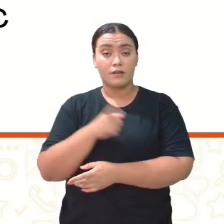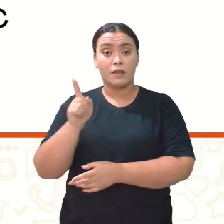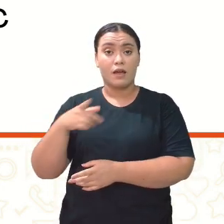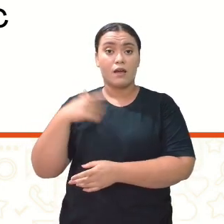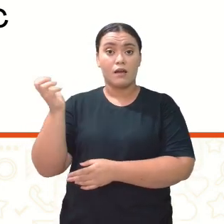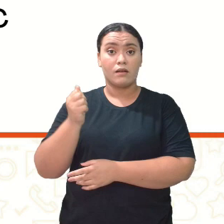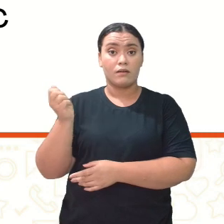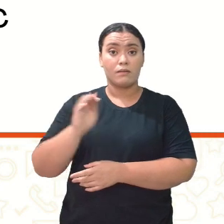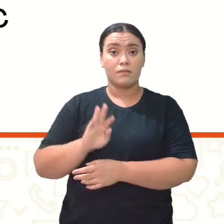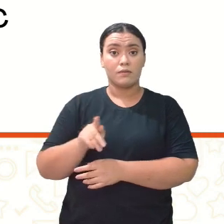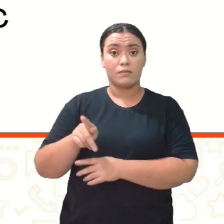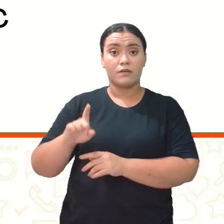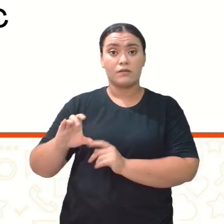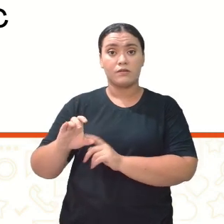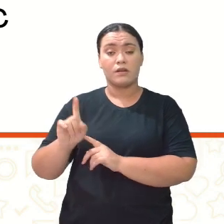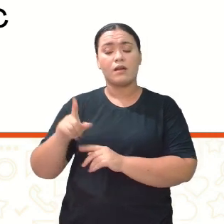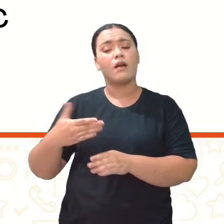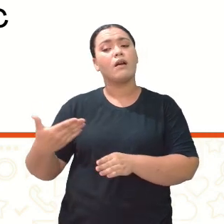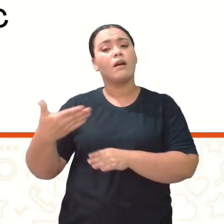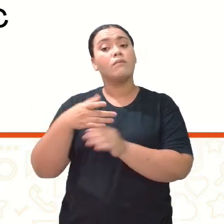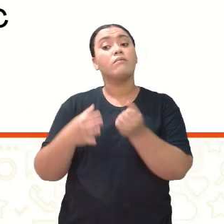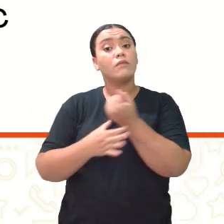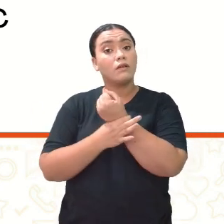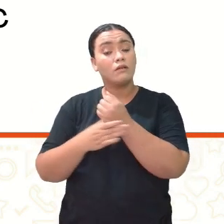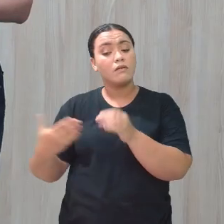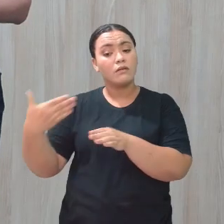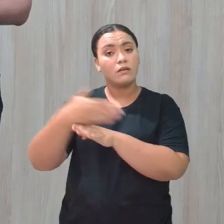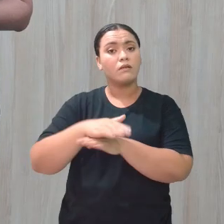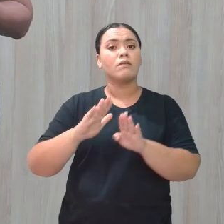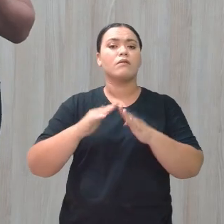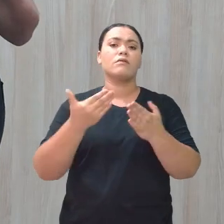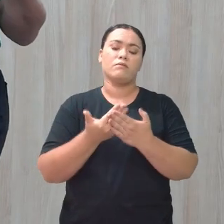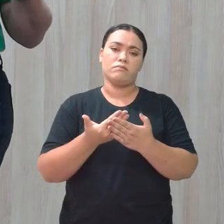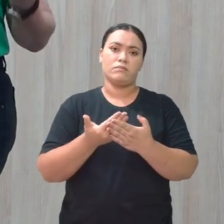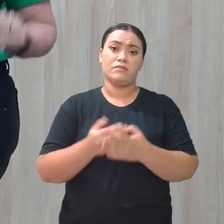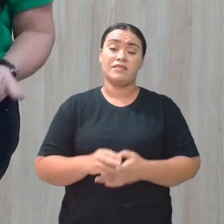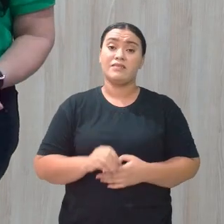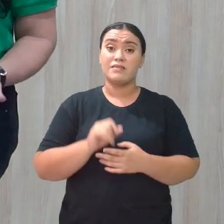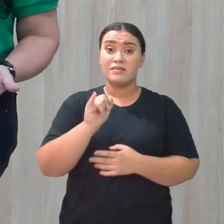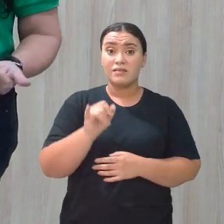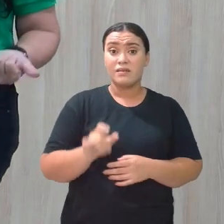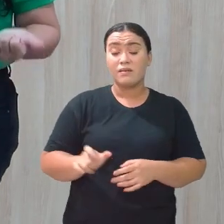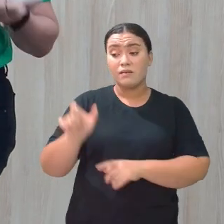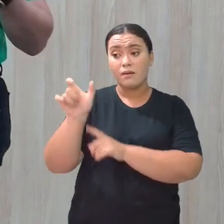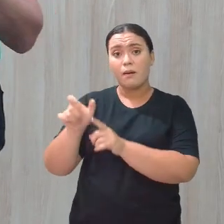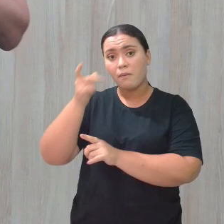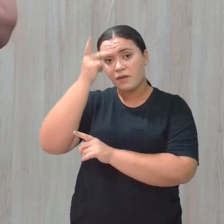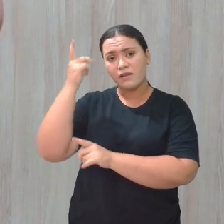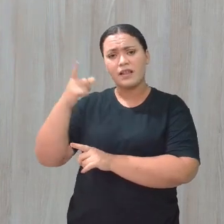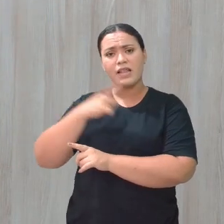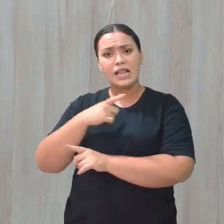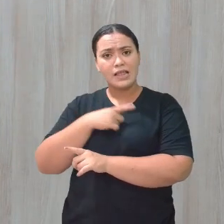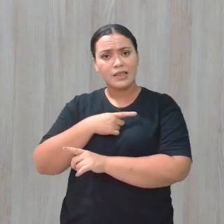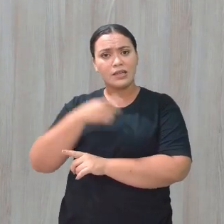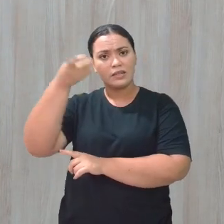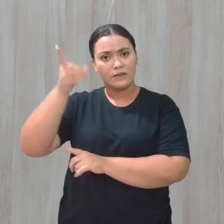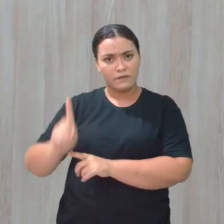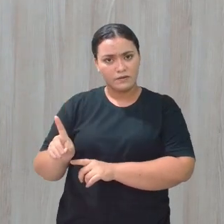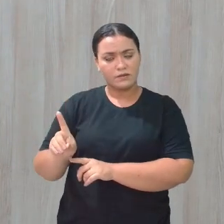BPC, garantindo-lhes acesso à escola. Veja, se uma pessoa tem deficiência ou está